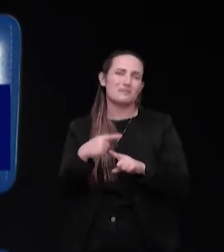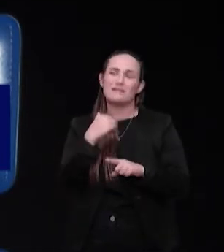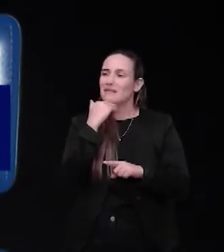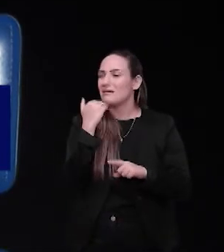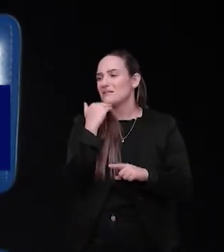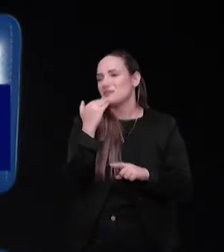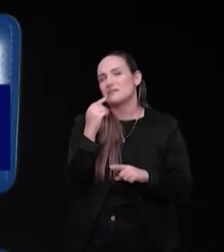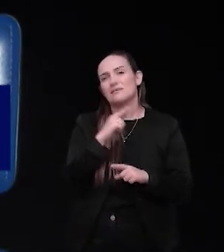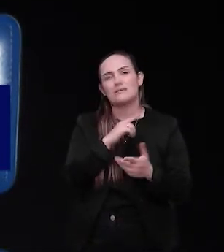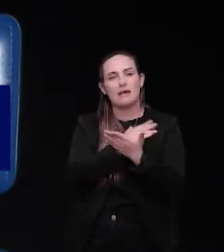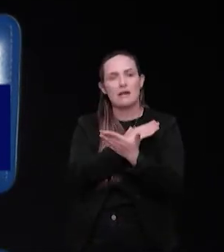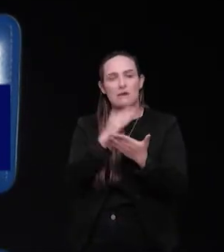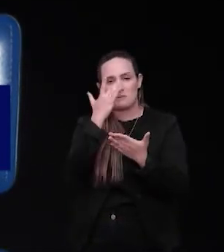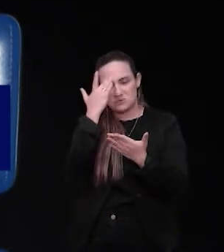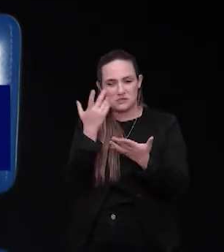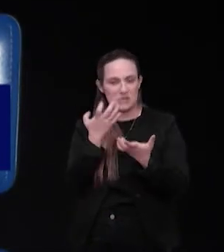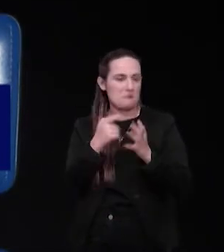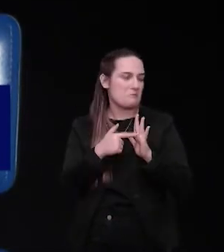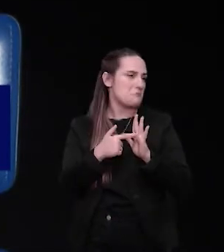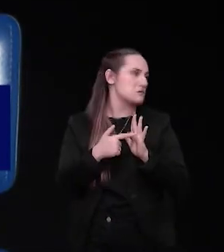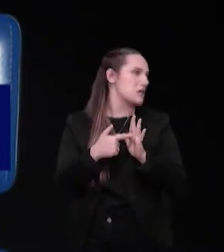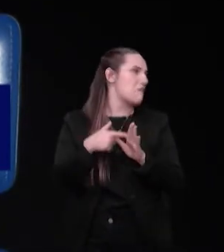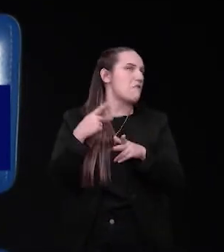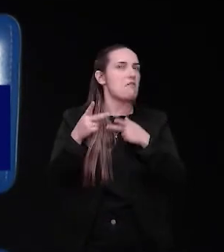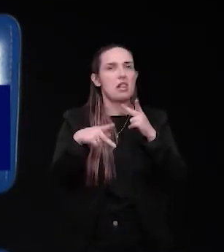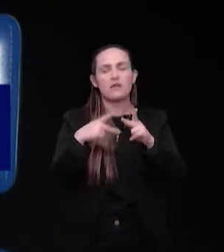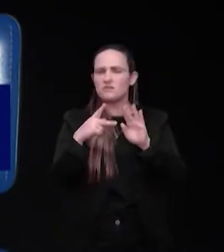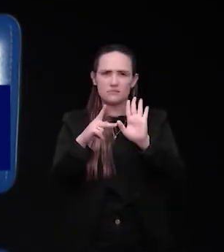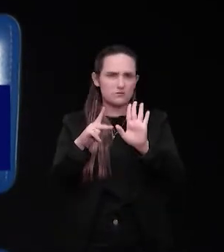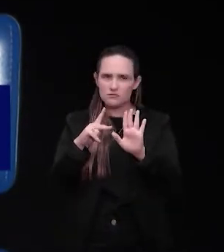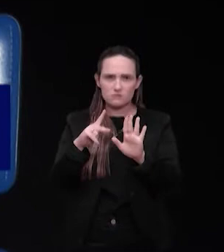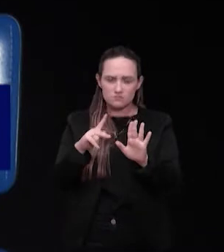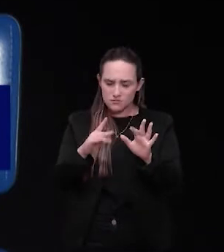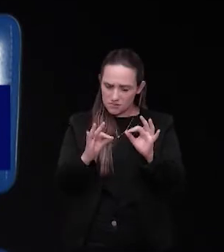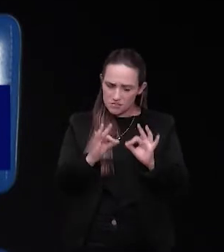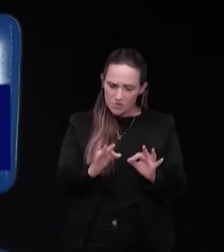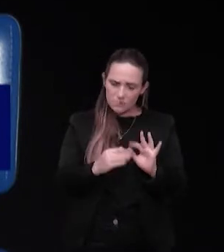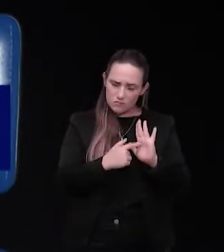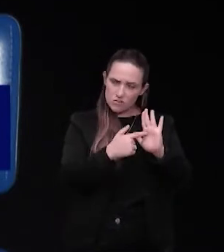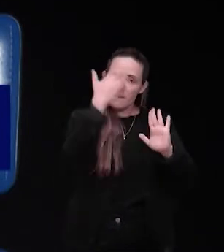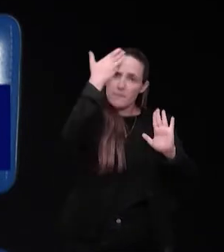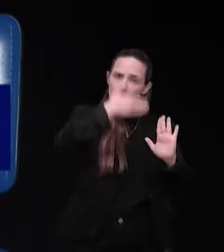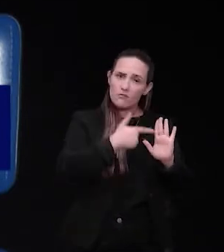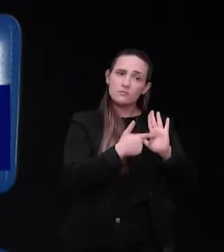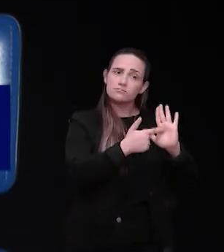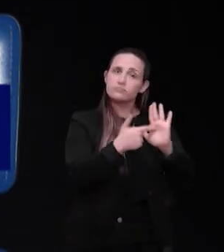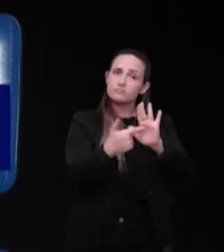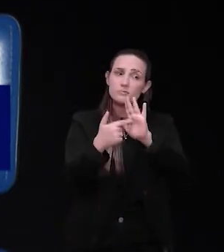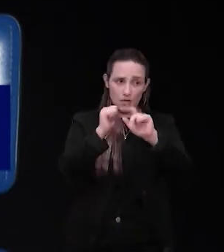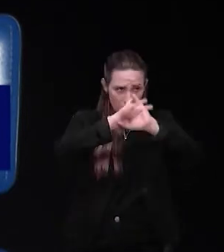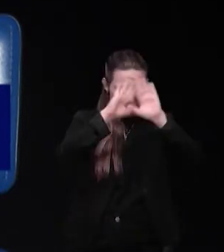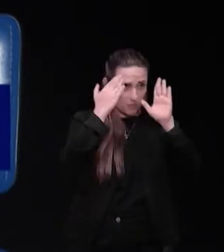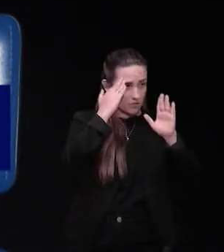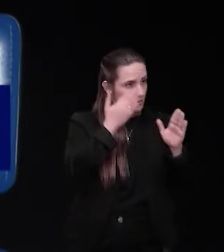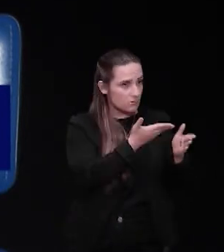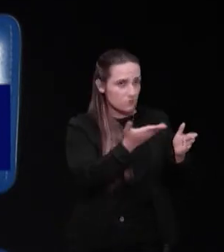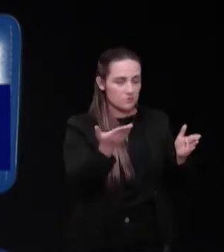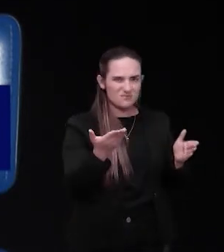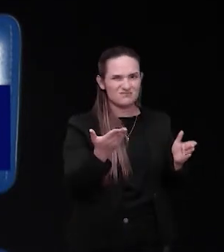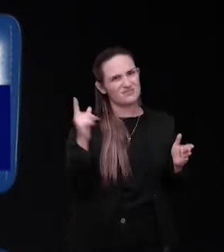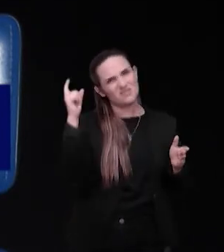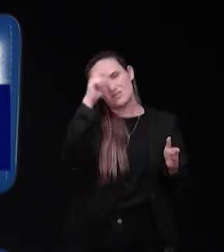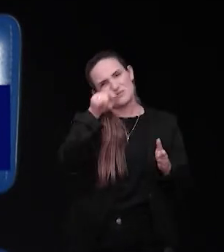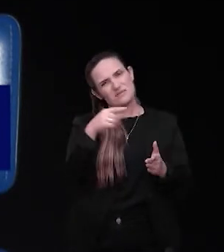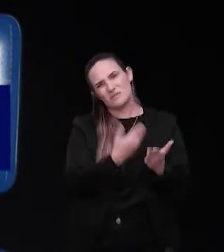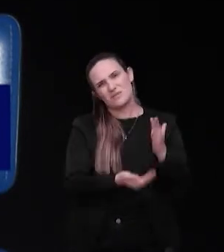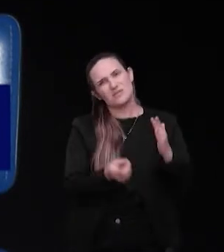espetacularização, que ainda existe essa questão. Claro. Você trazer para as provas, ser sensato, ser correto e conseguir explicar com clareza para o jurado, difícil